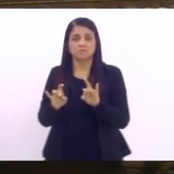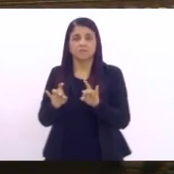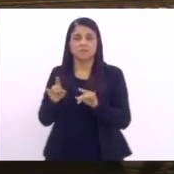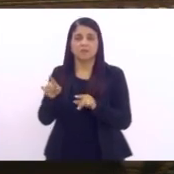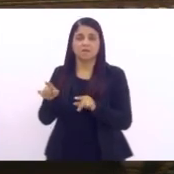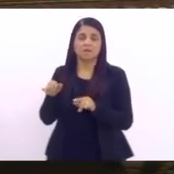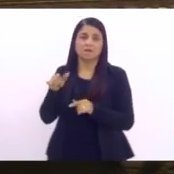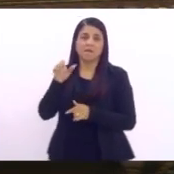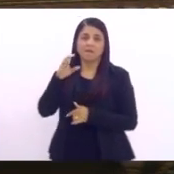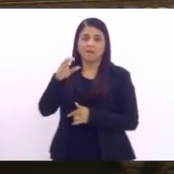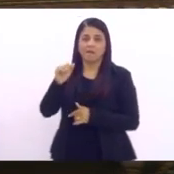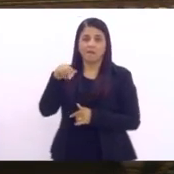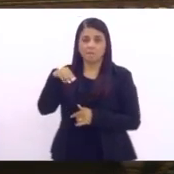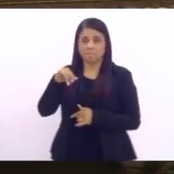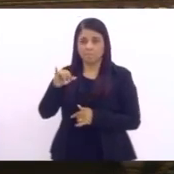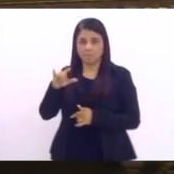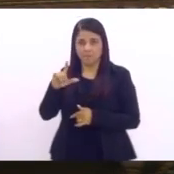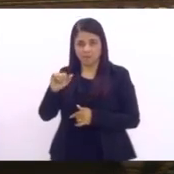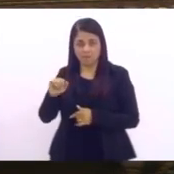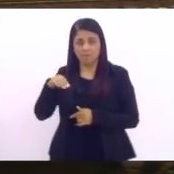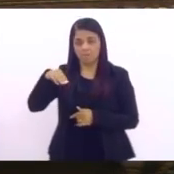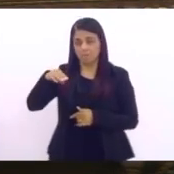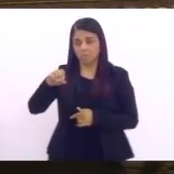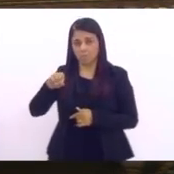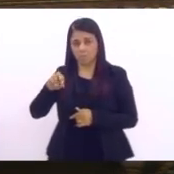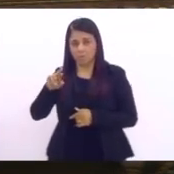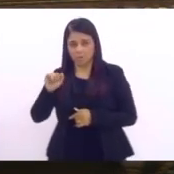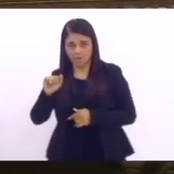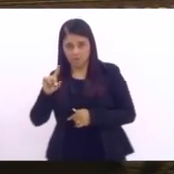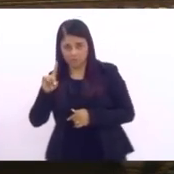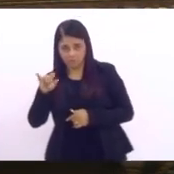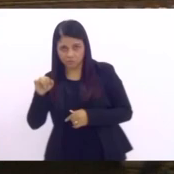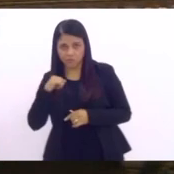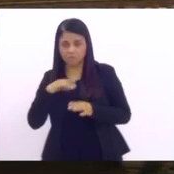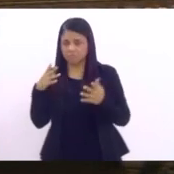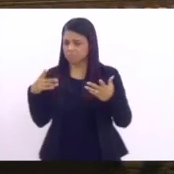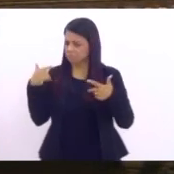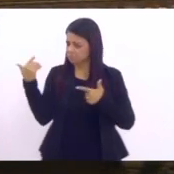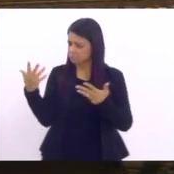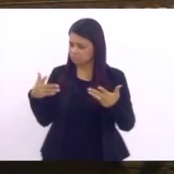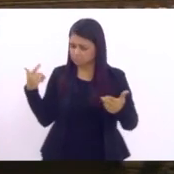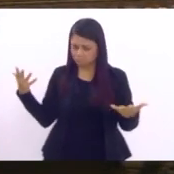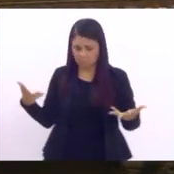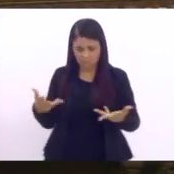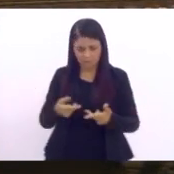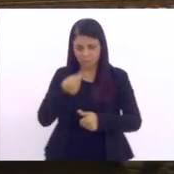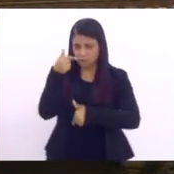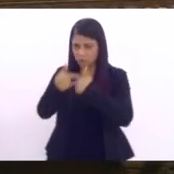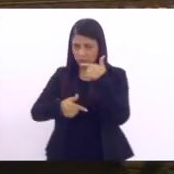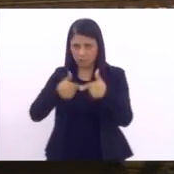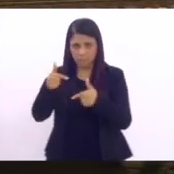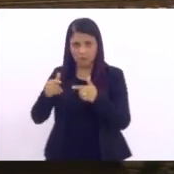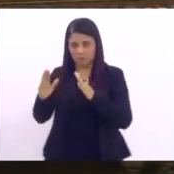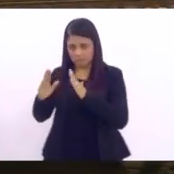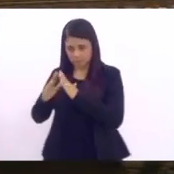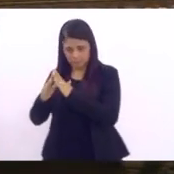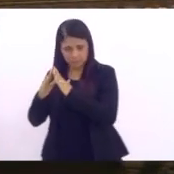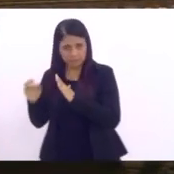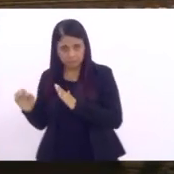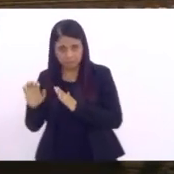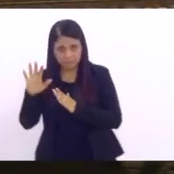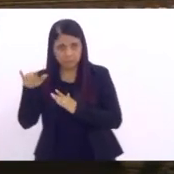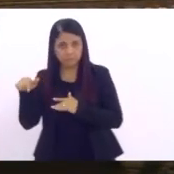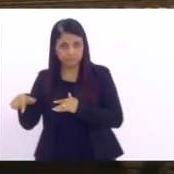um trabalho excepcional da luta dos moradores do Complexo do Alemão por moradia digna, mas lembrar também que